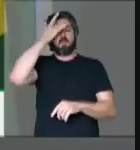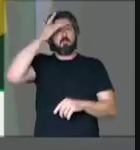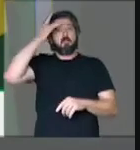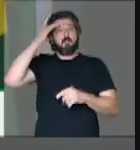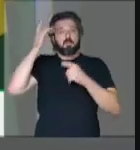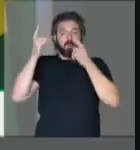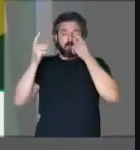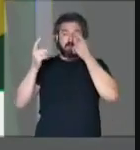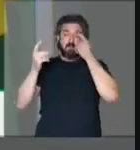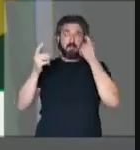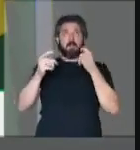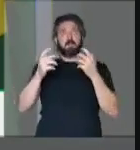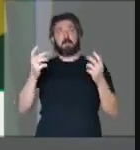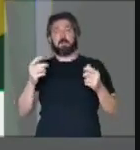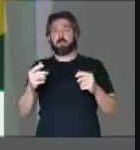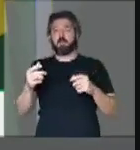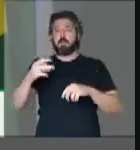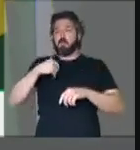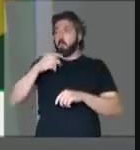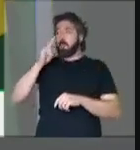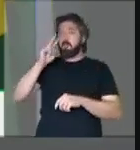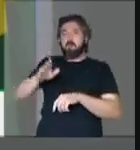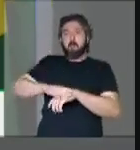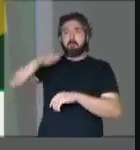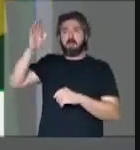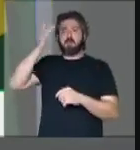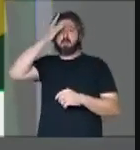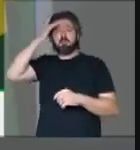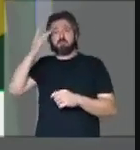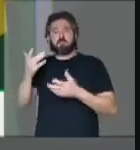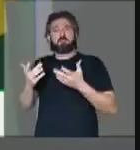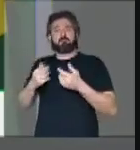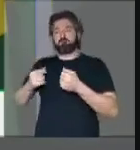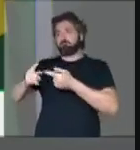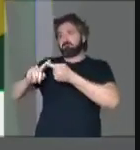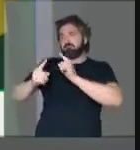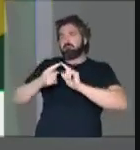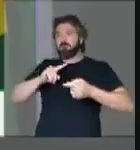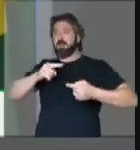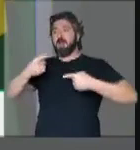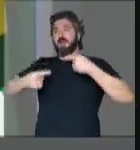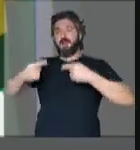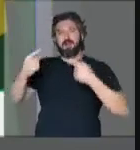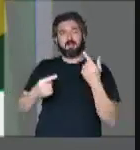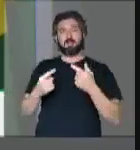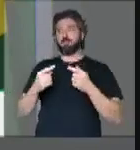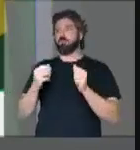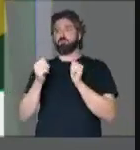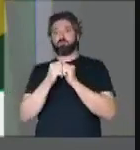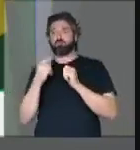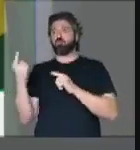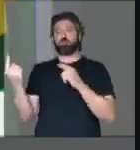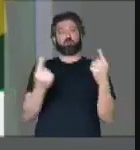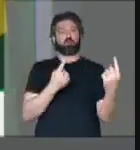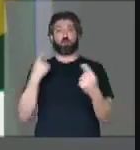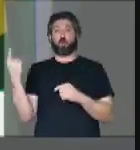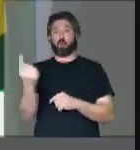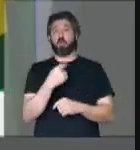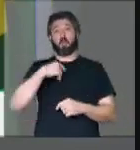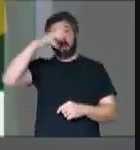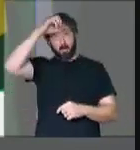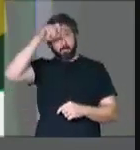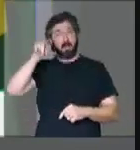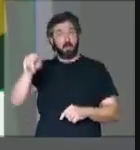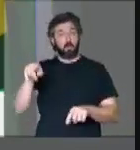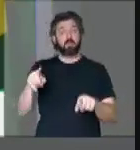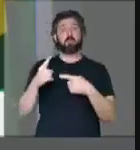é justamente a pessoa que eu mais vejo, ou um dos mais vejo aqui articulando com todos os lados. E eu aprendo muito com isso também. Eu acho que